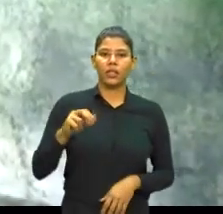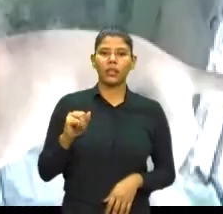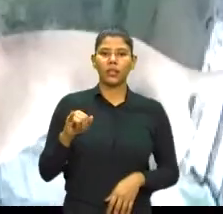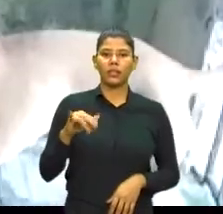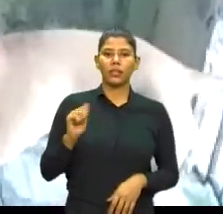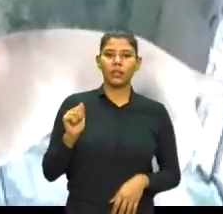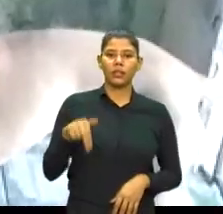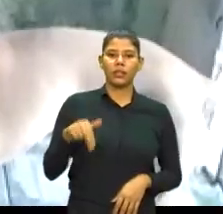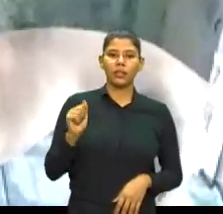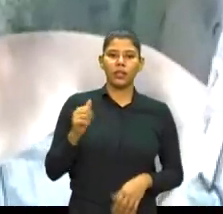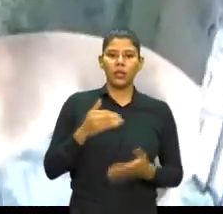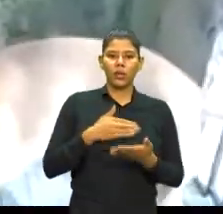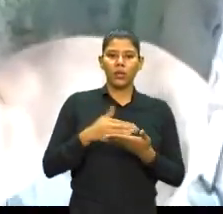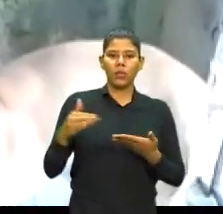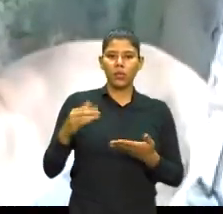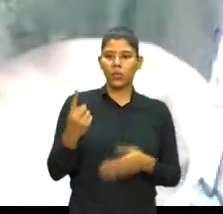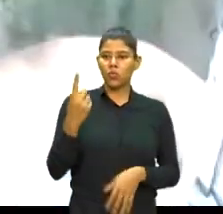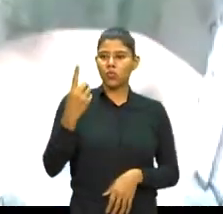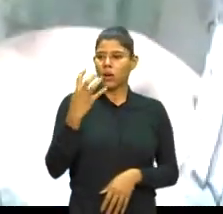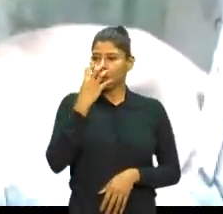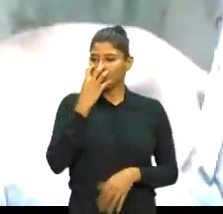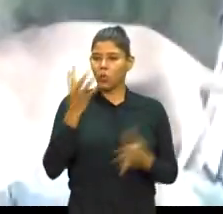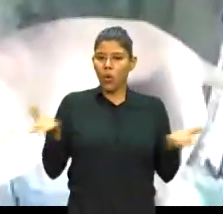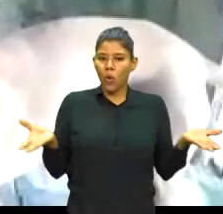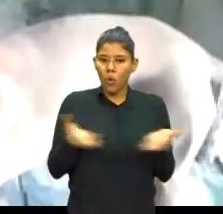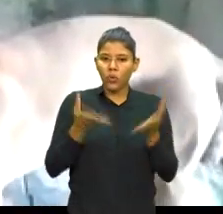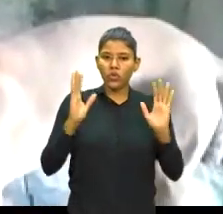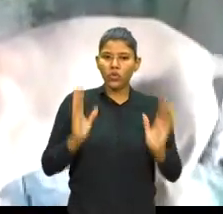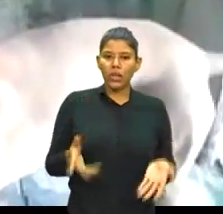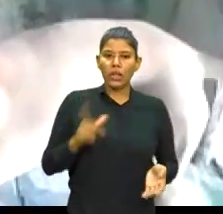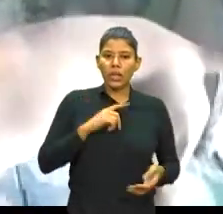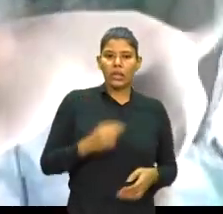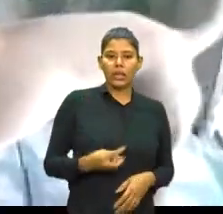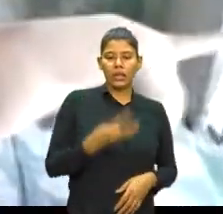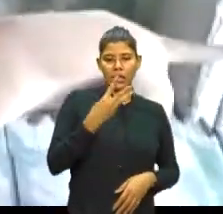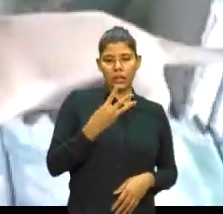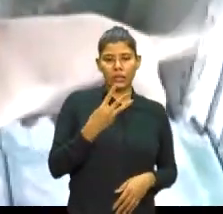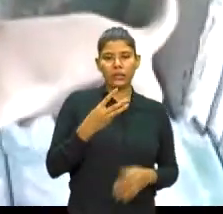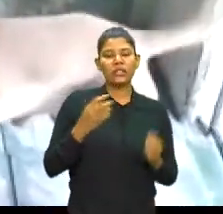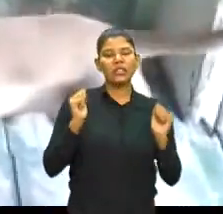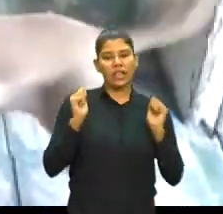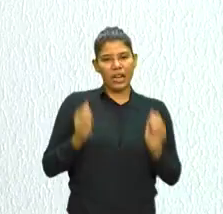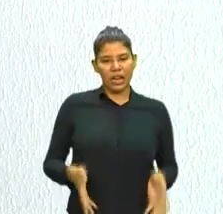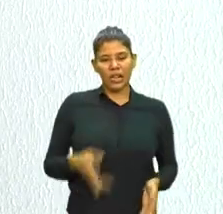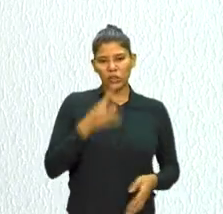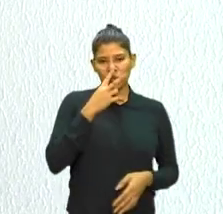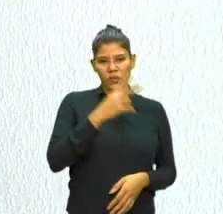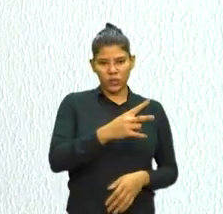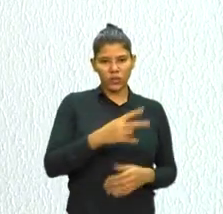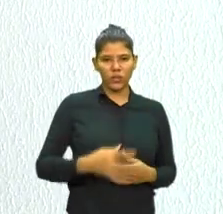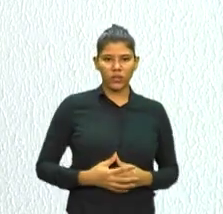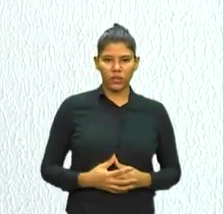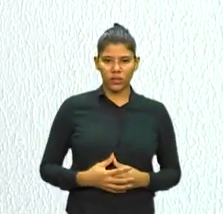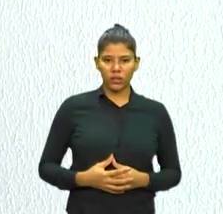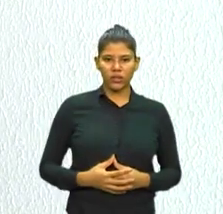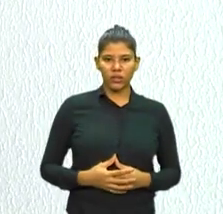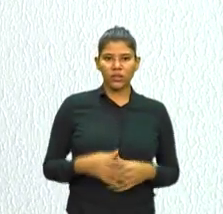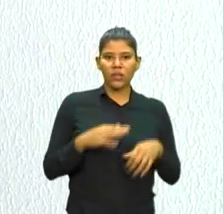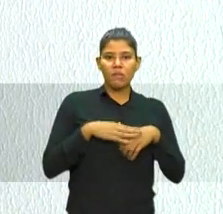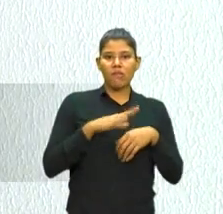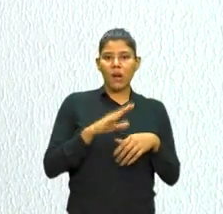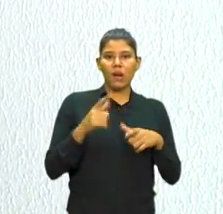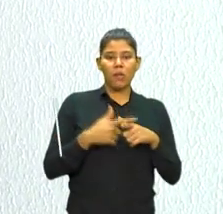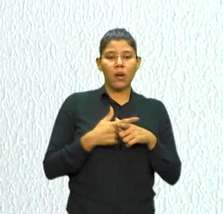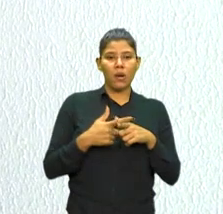com a China e hoje já são mais três animais em casa um gasto que pesou nos últimos meses o nosso maior problema